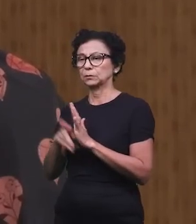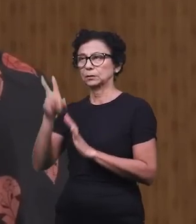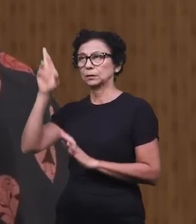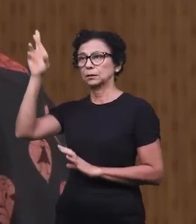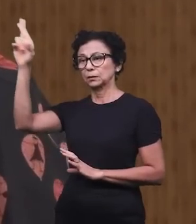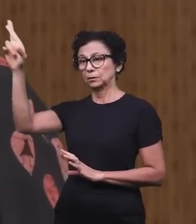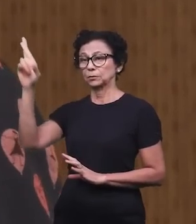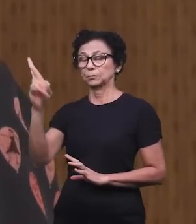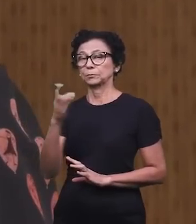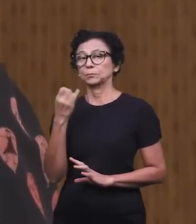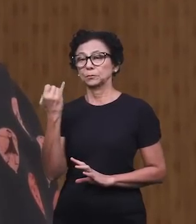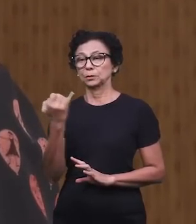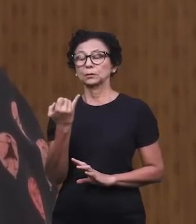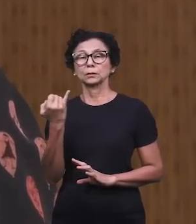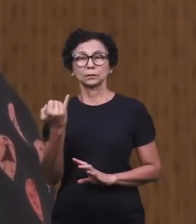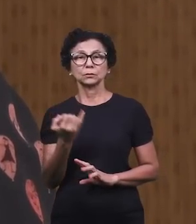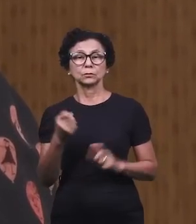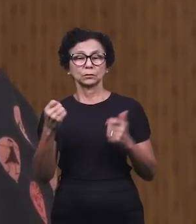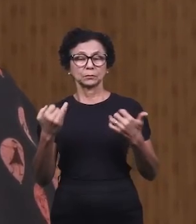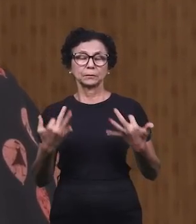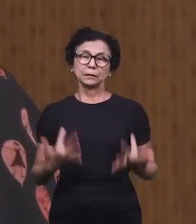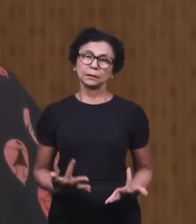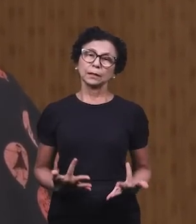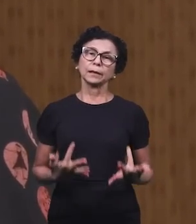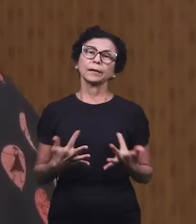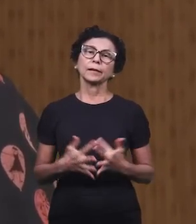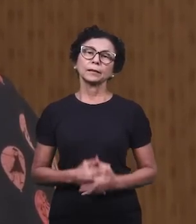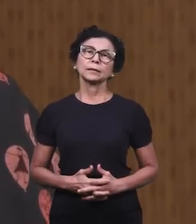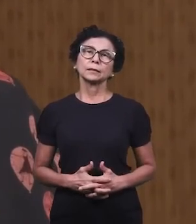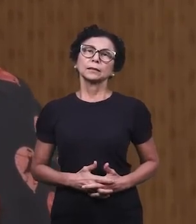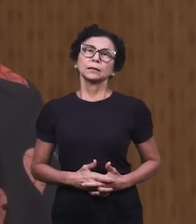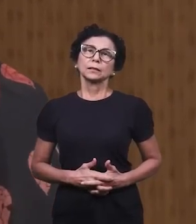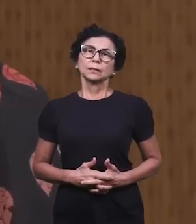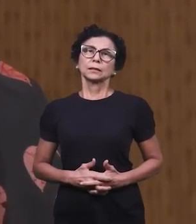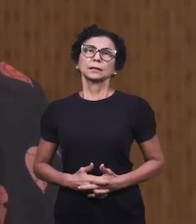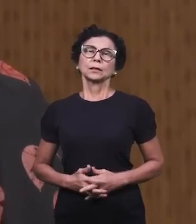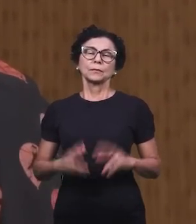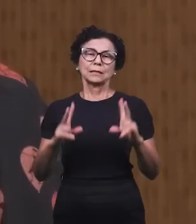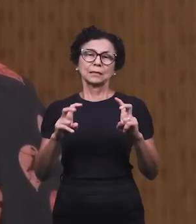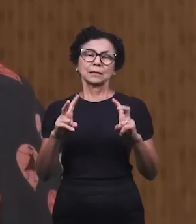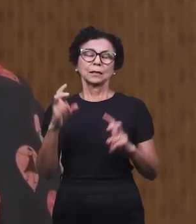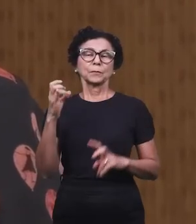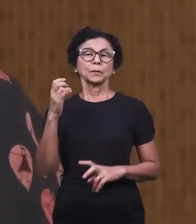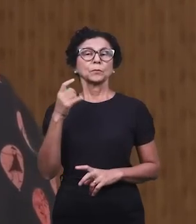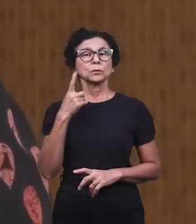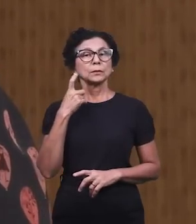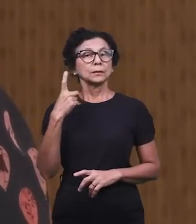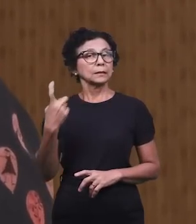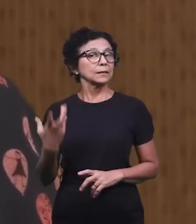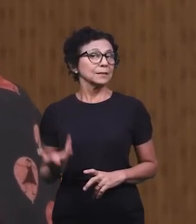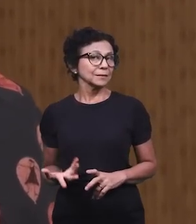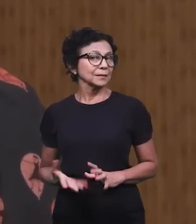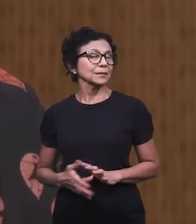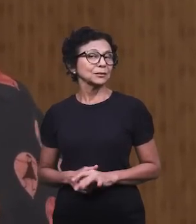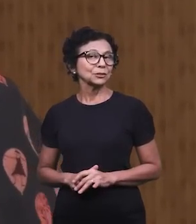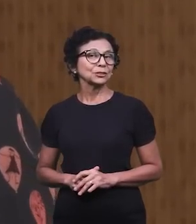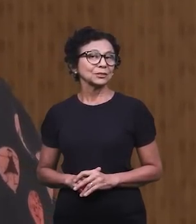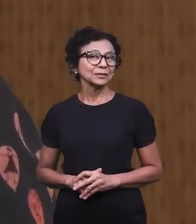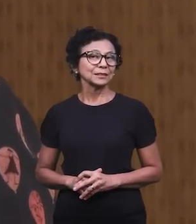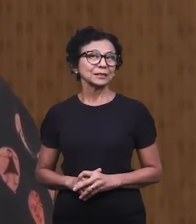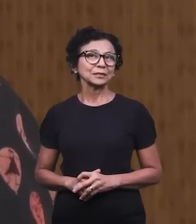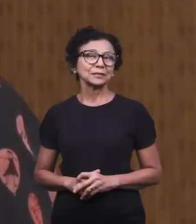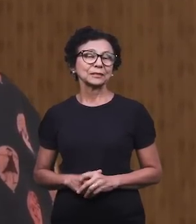então, hoje a gente ter esse tema aqui, saber fazer essa diferença, até para saber como nós vamos abordar, né, nesse trabalho